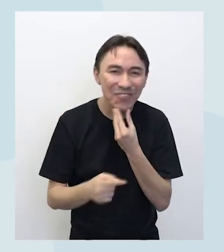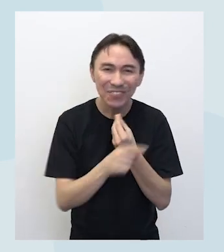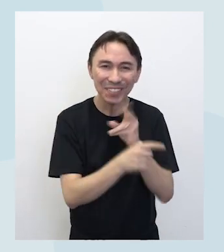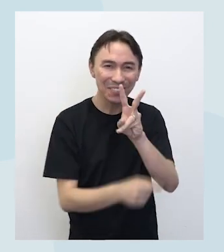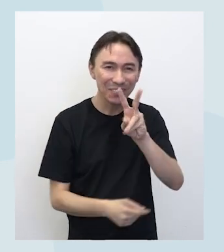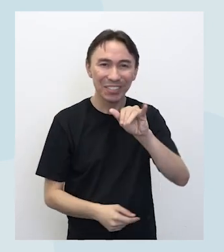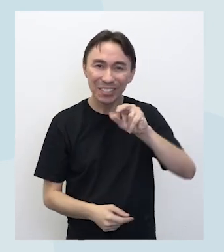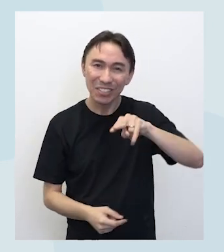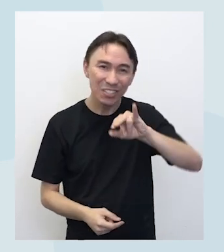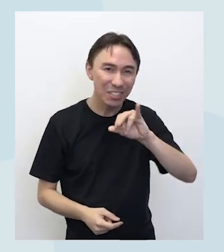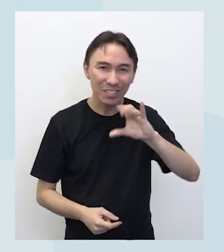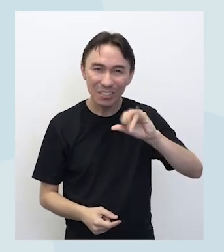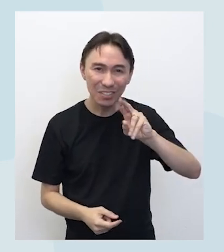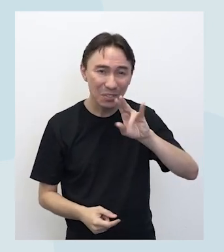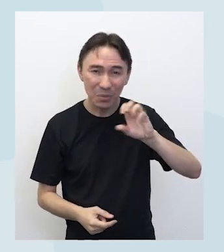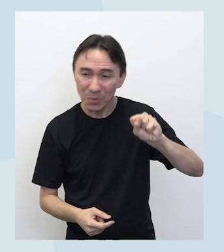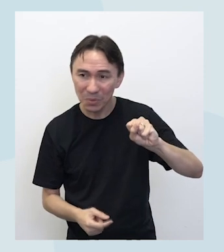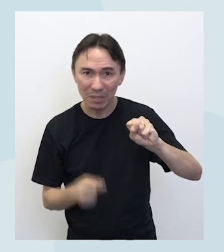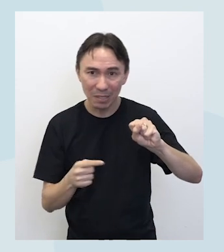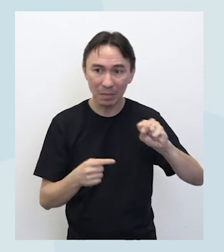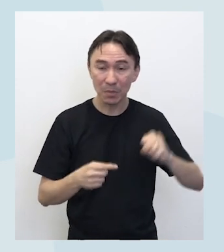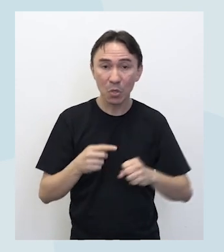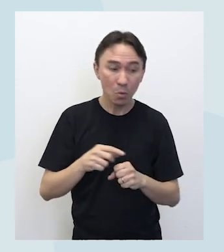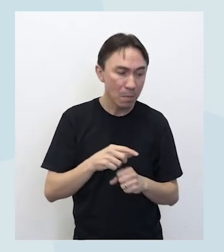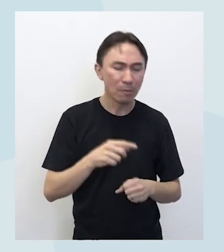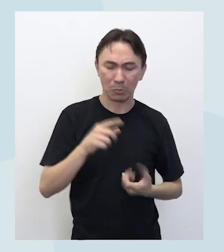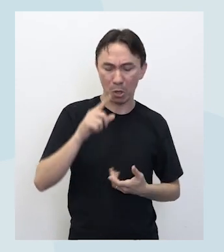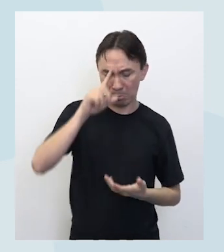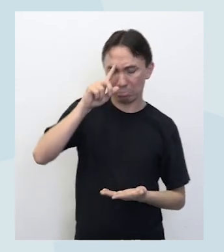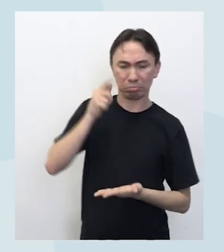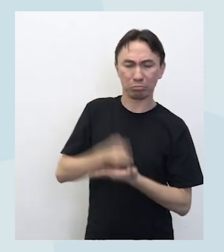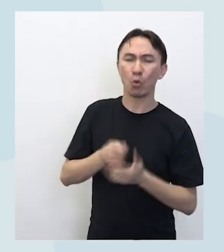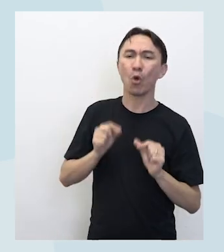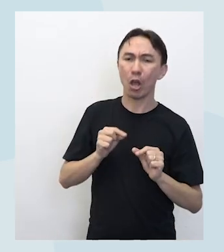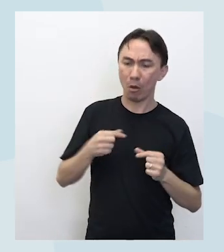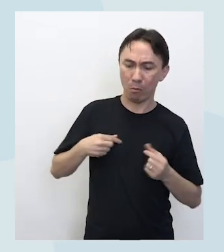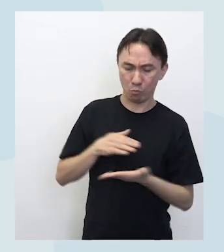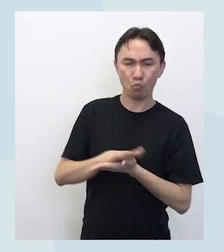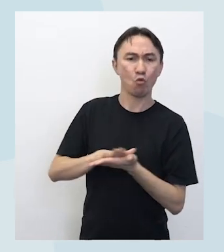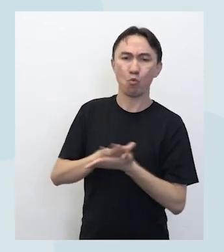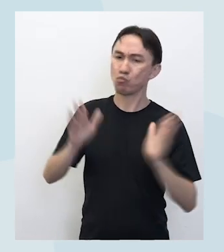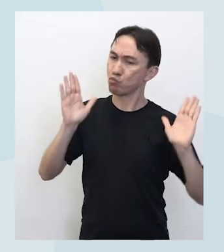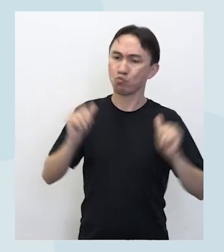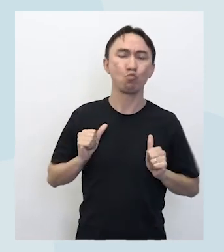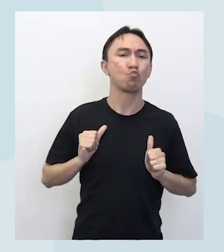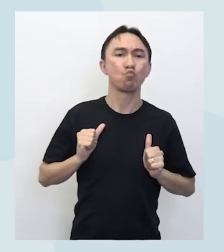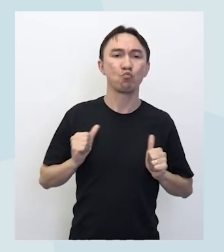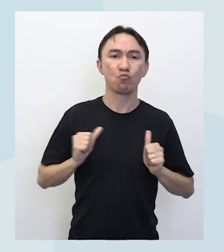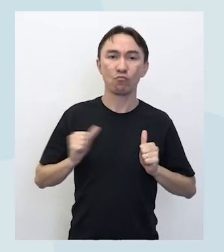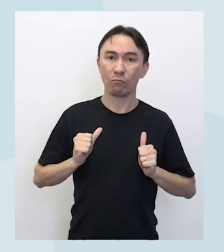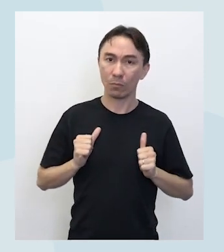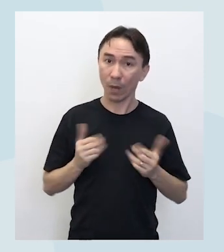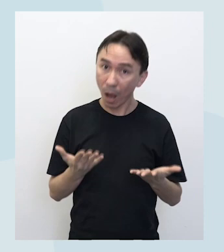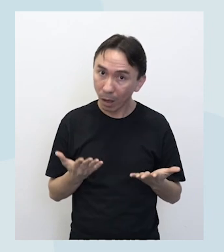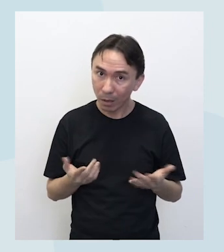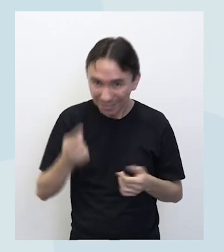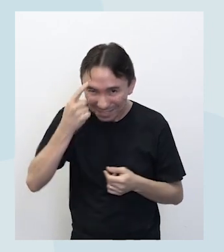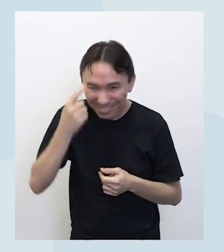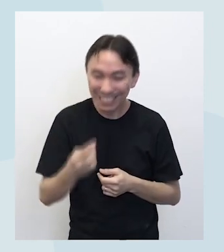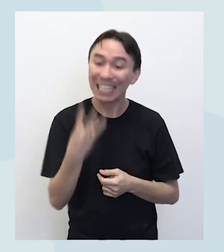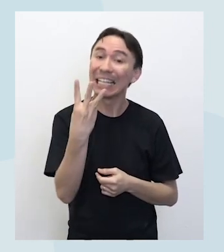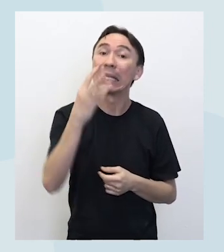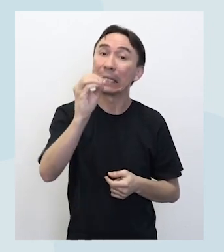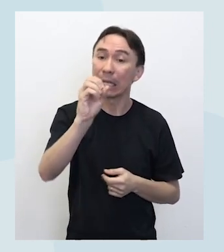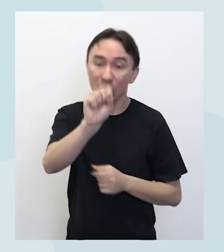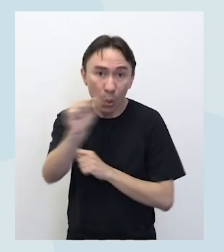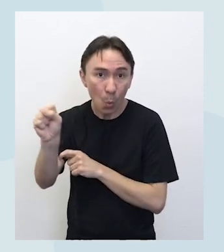Eu posso escolher não fazer nada. Isso vai regular o meu caminhar, né? Então, 30 segundos para vocês